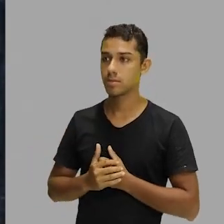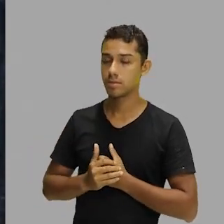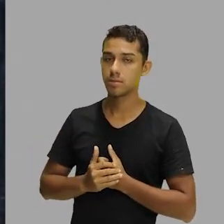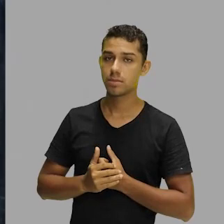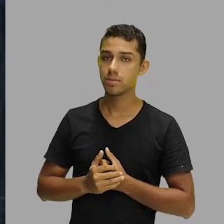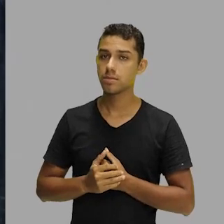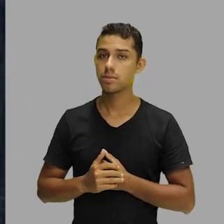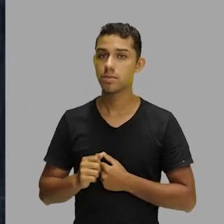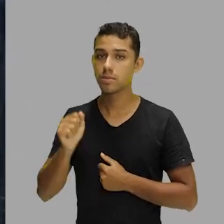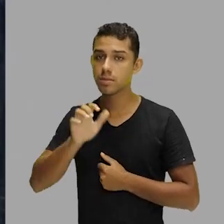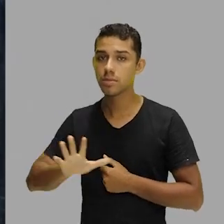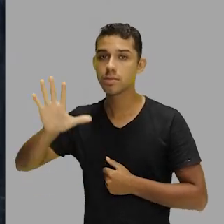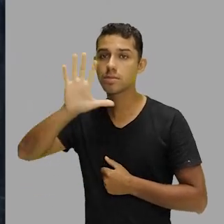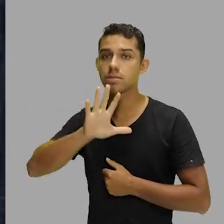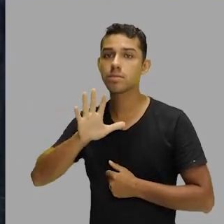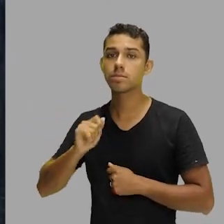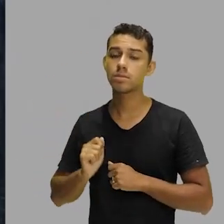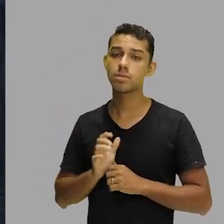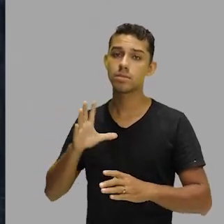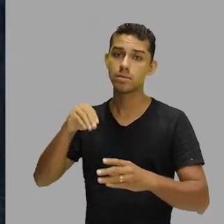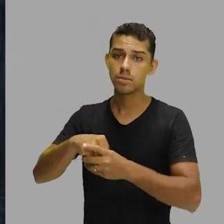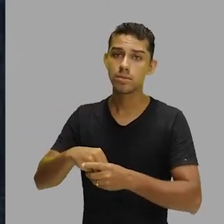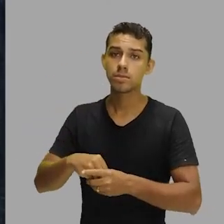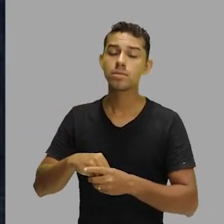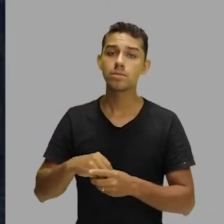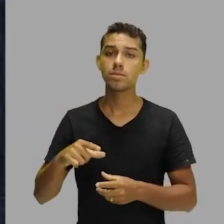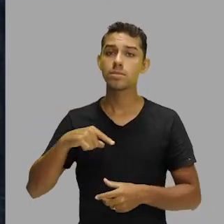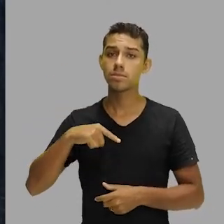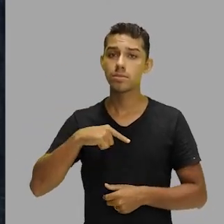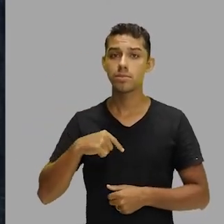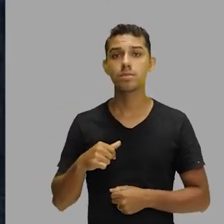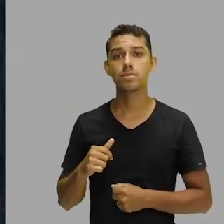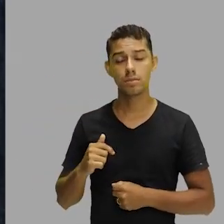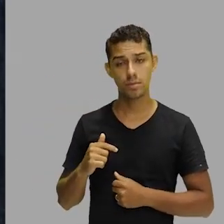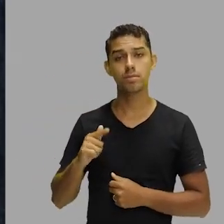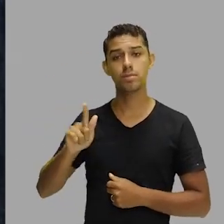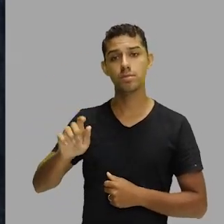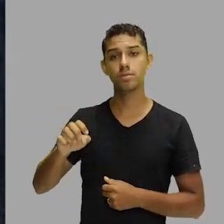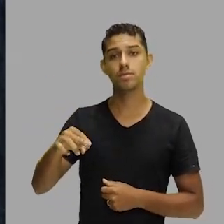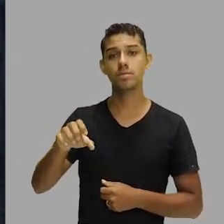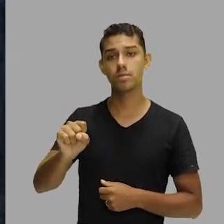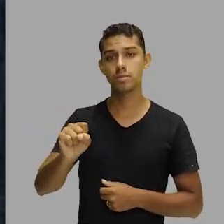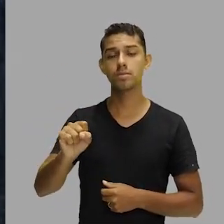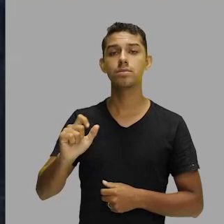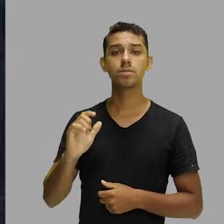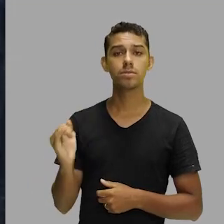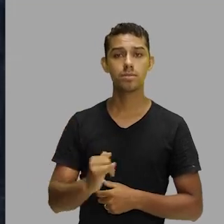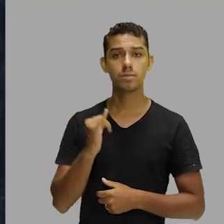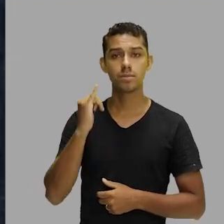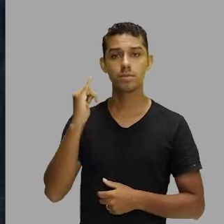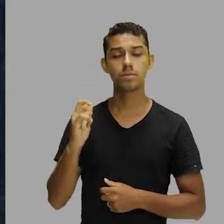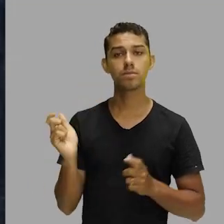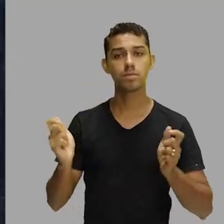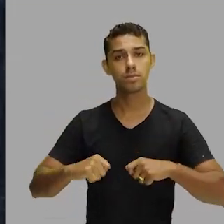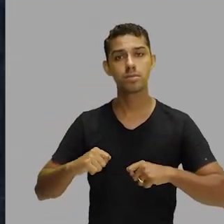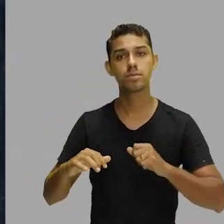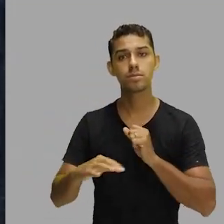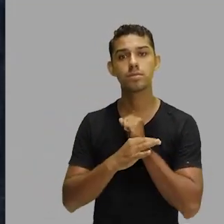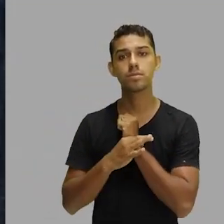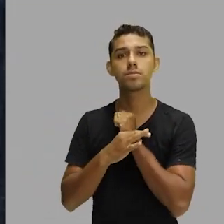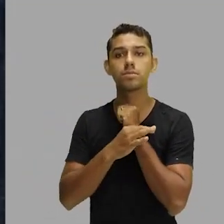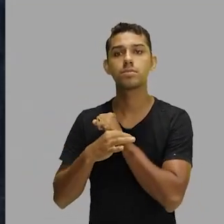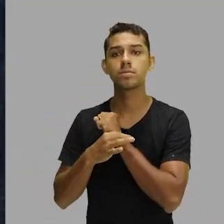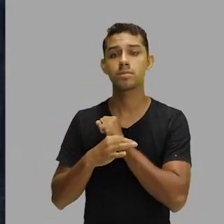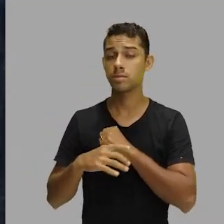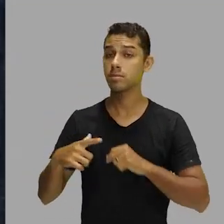aqui, geralmente eles podem conter genes importantes que promovem proteção para